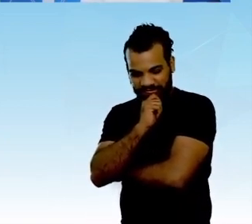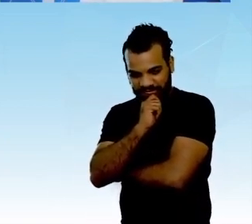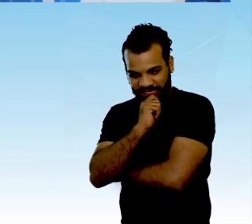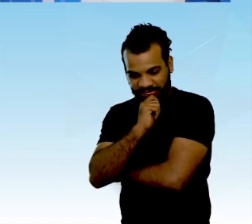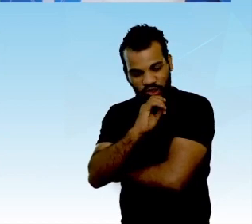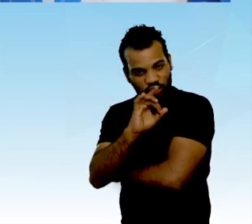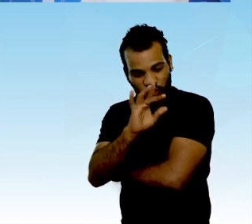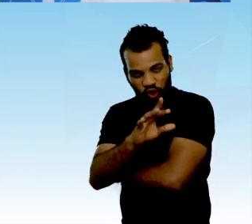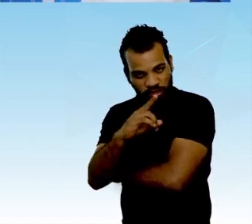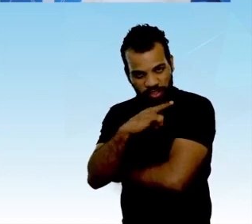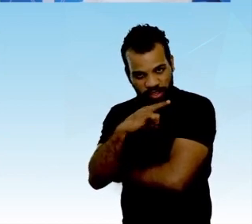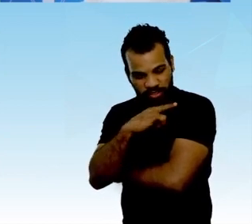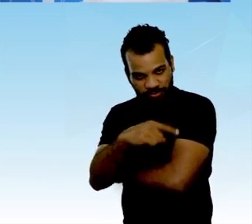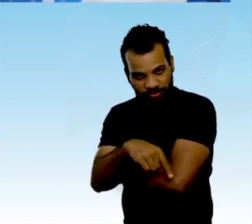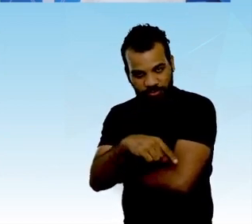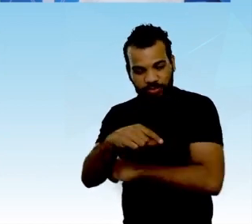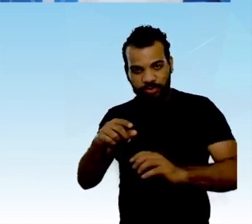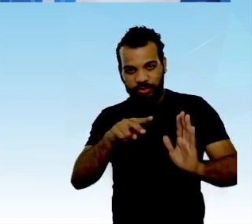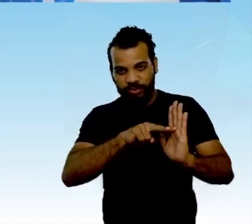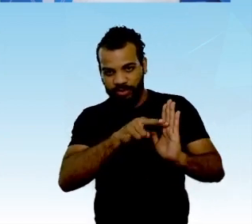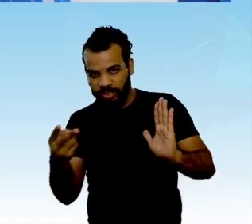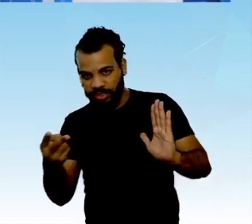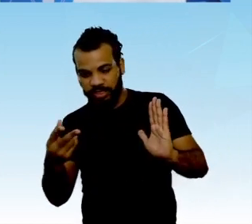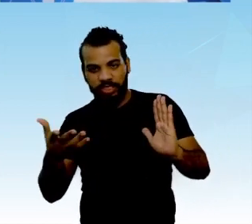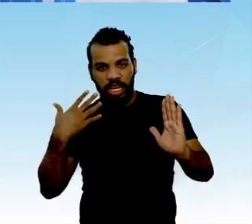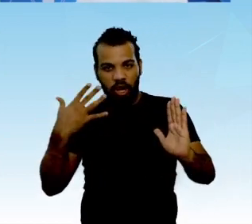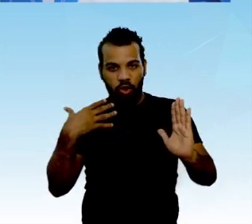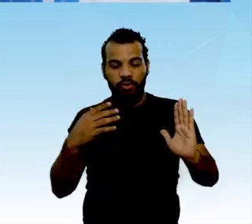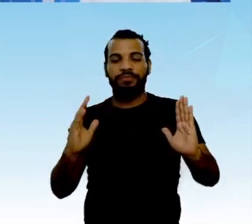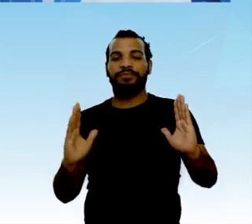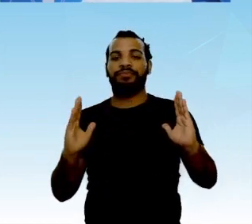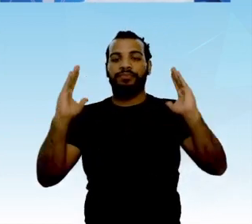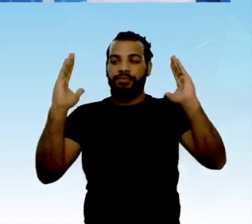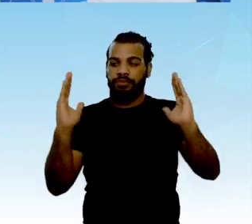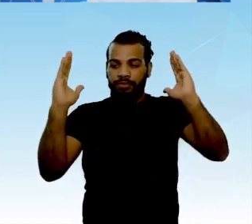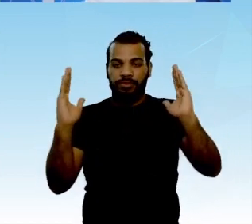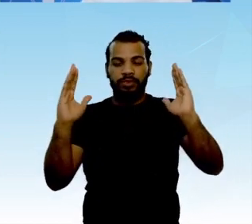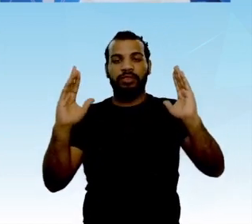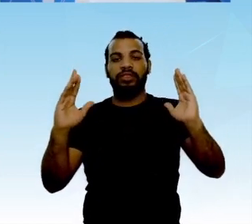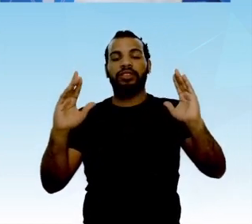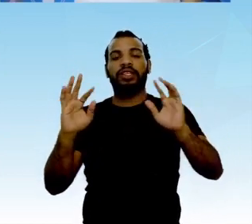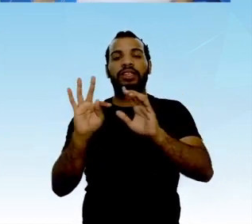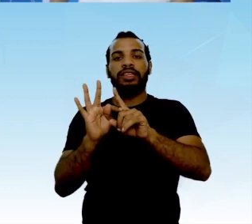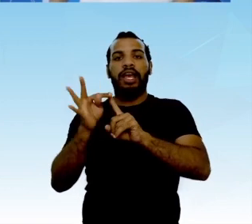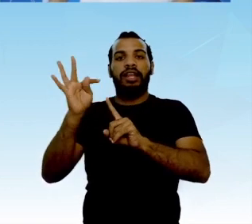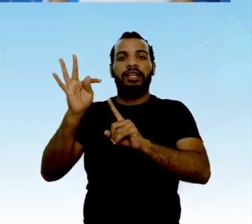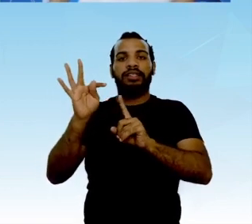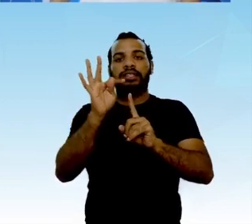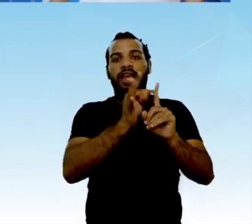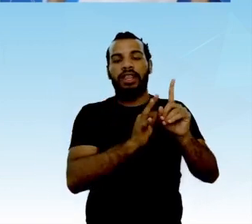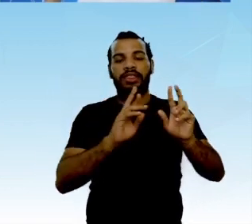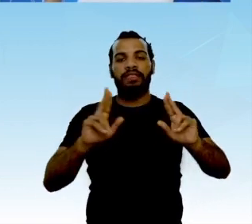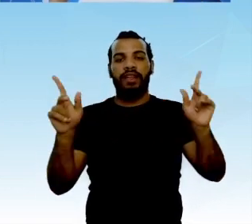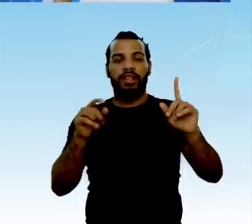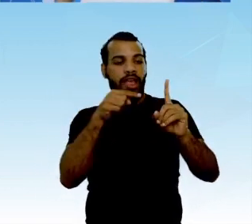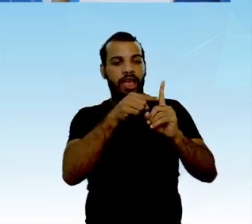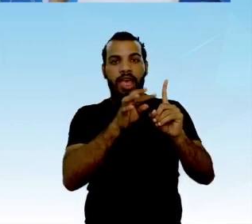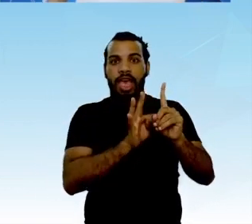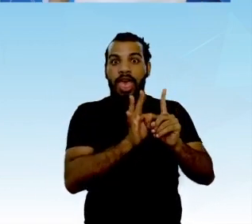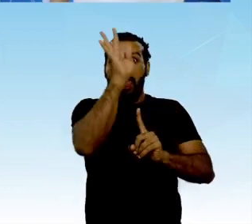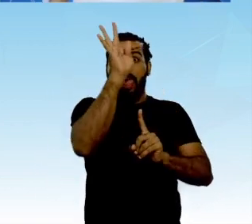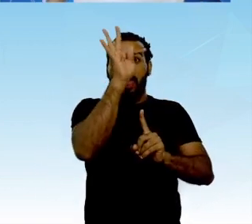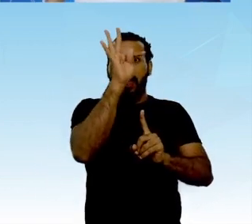a transferência de calor quando os corpos tiverem temperaturas diferentes. A